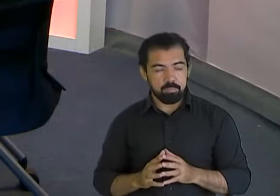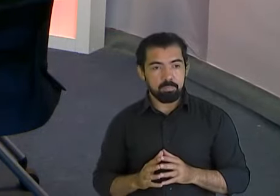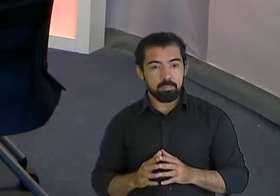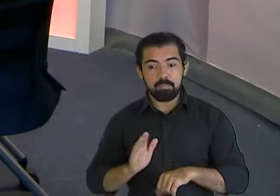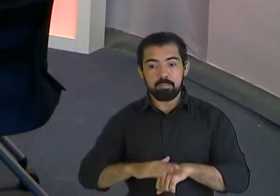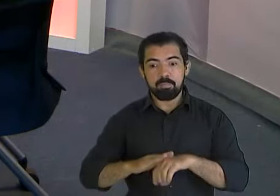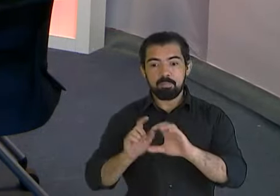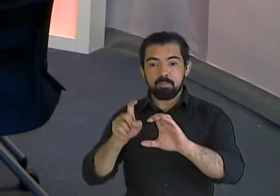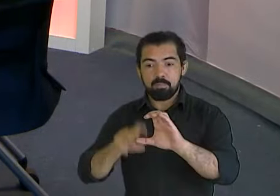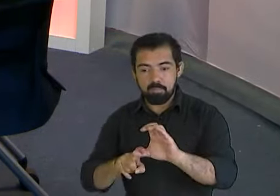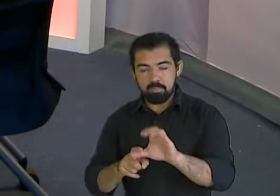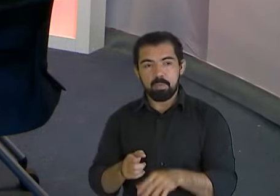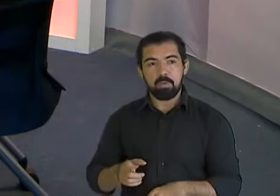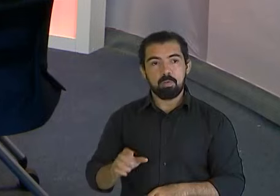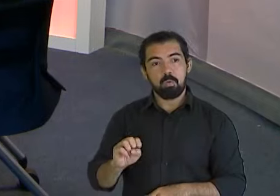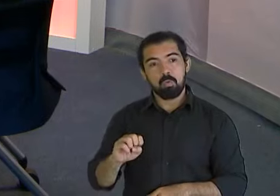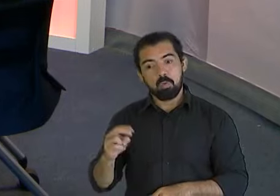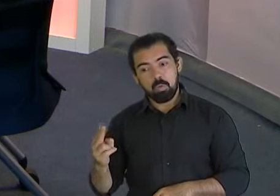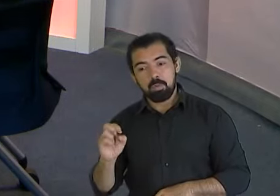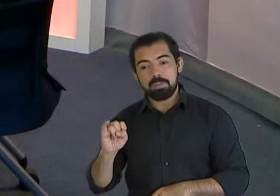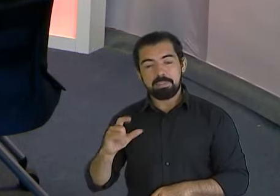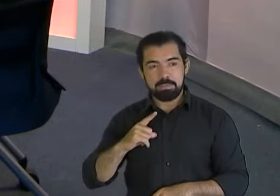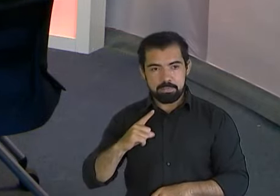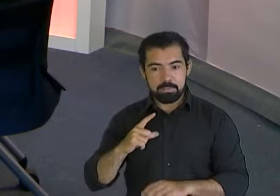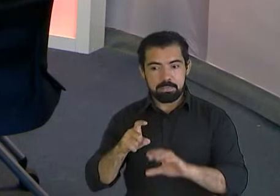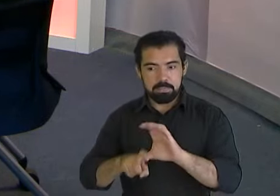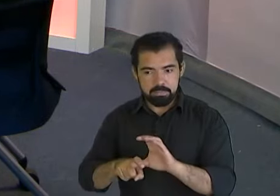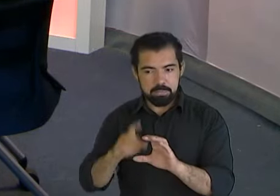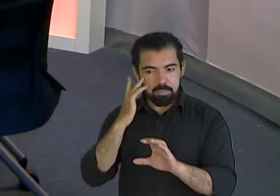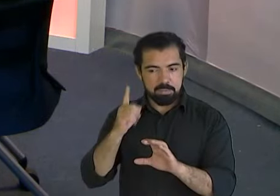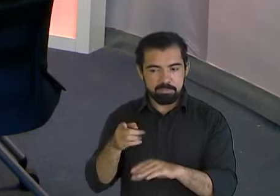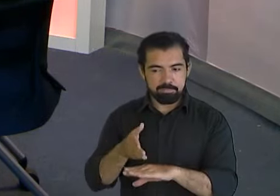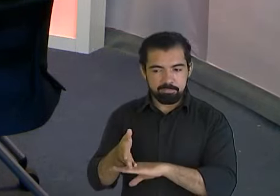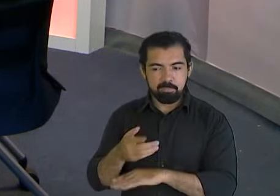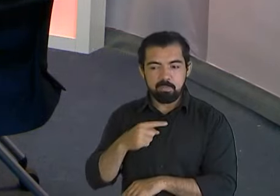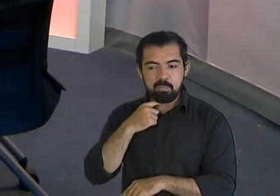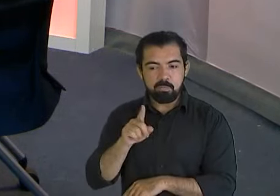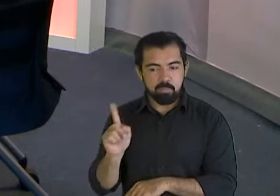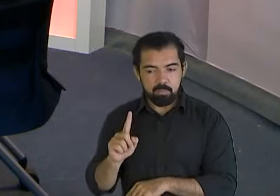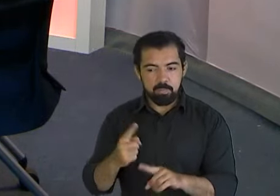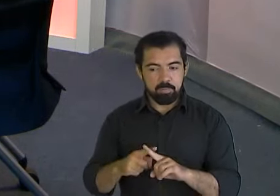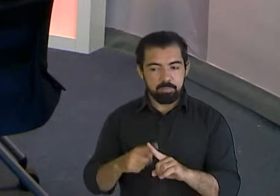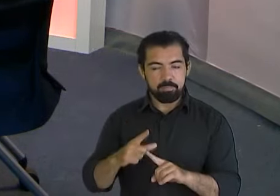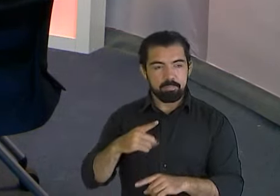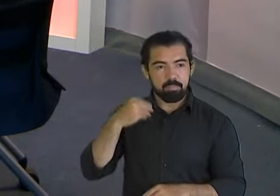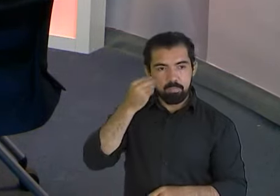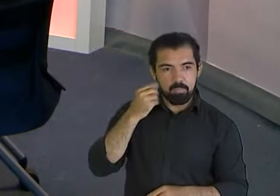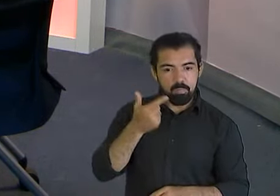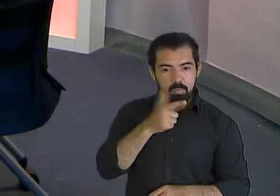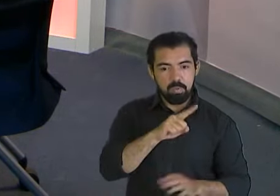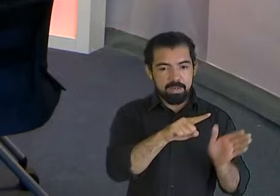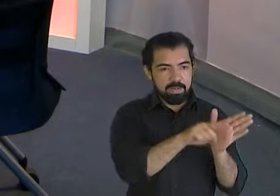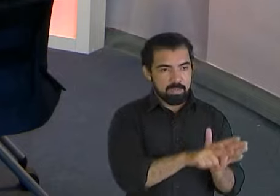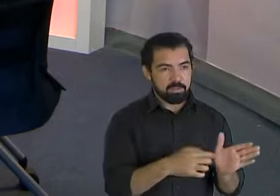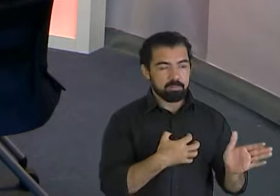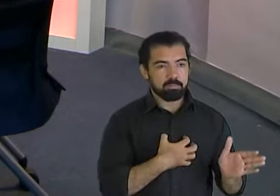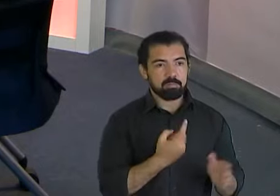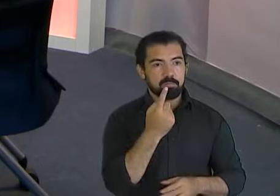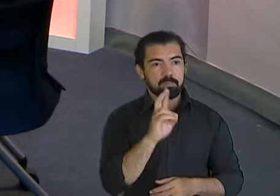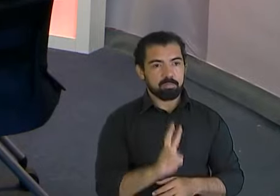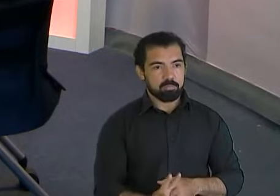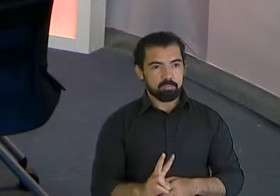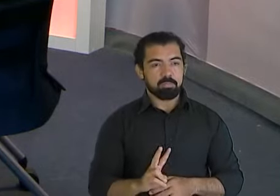se tornam dependentes. Ou os dependentes já têm essa... Né, não, talvez ali eu não consiga entrar, porque eu já tenho outra experiência ali, quando eu fui uma vez jogar uma